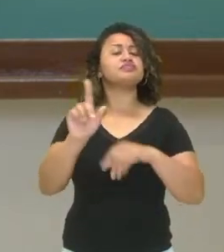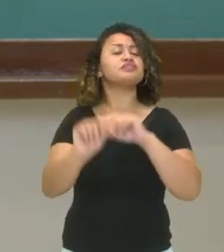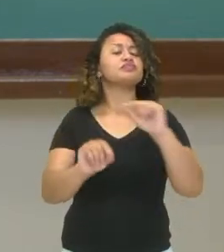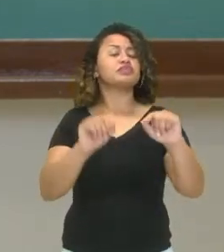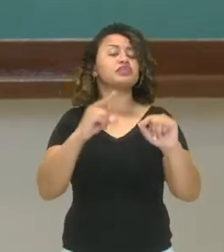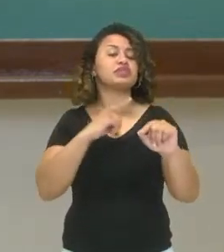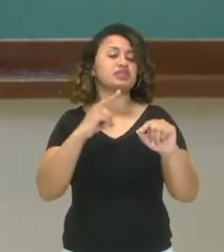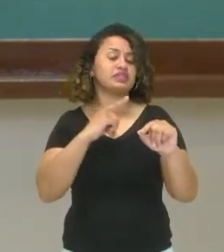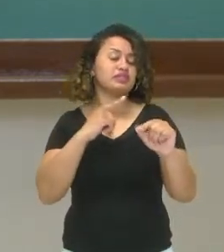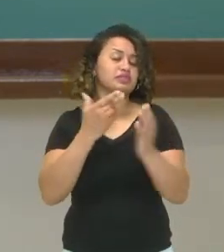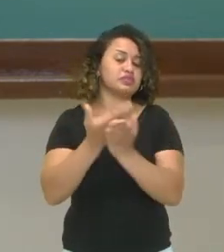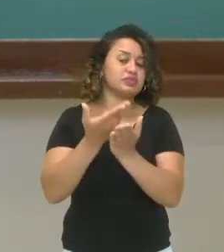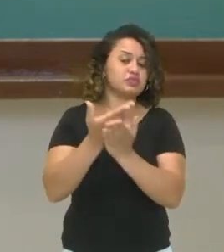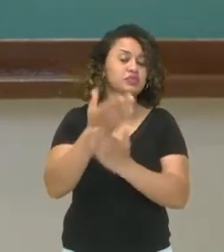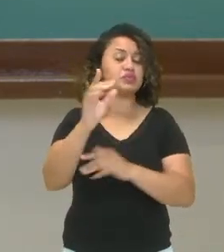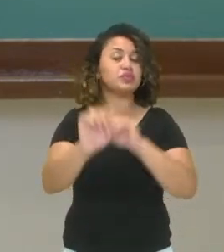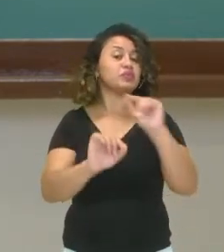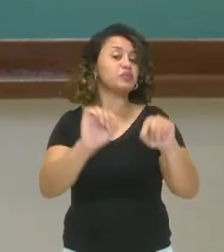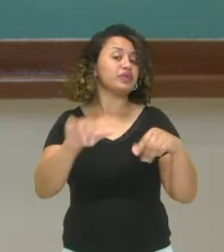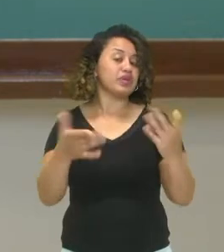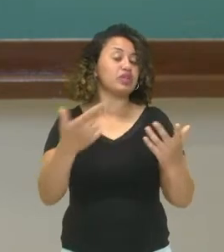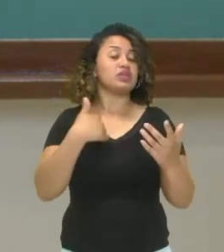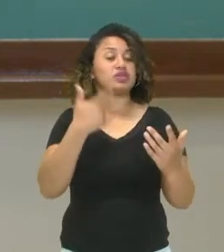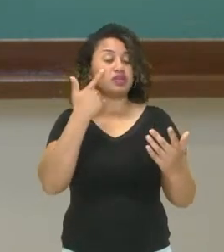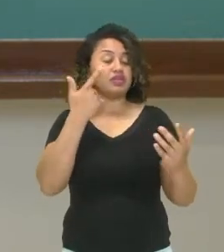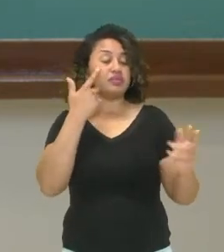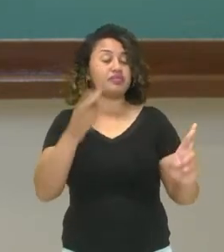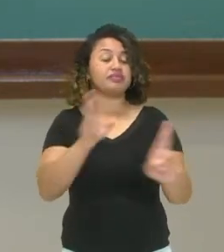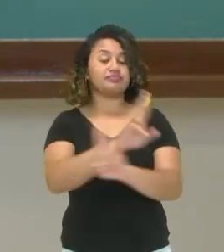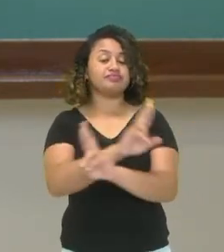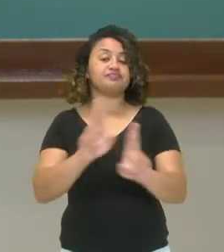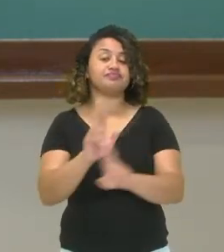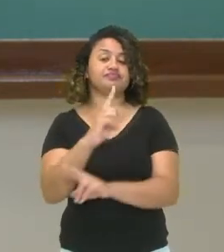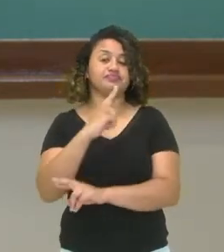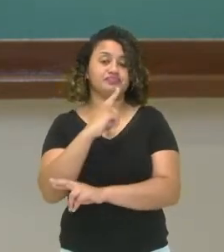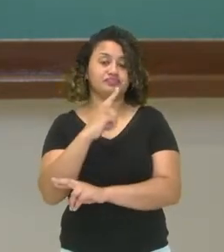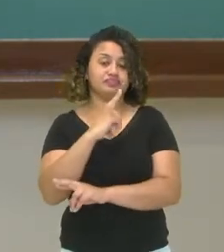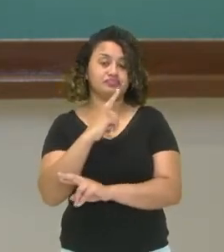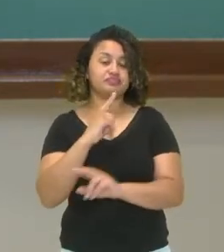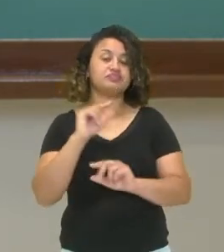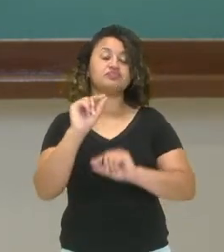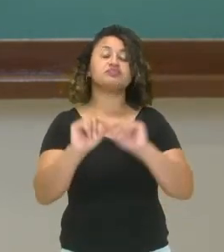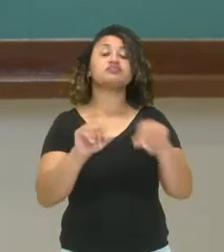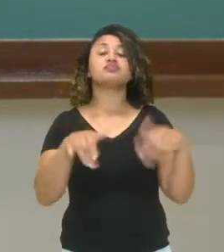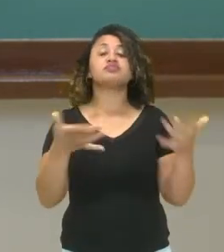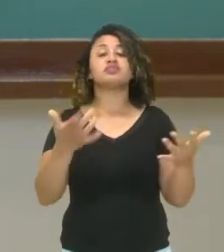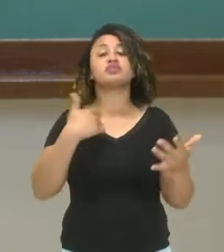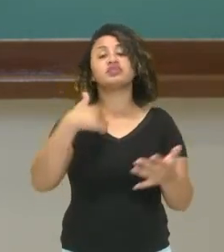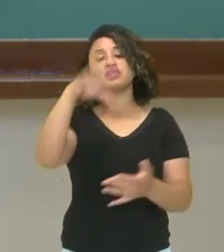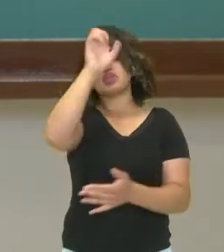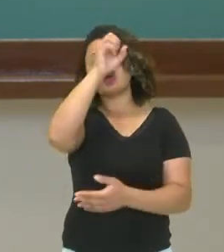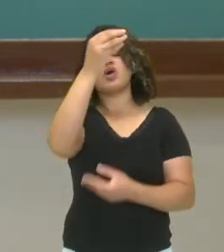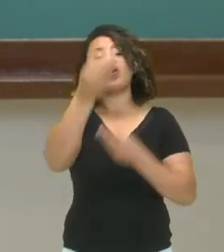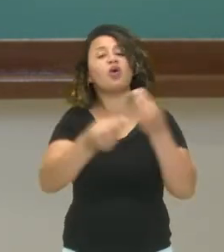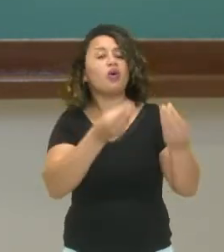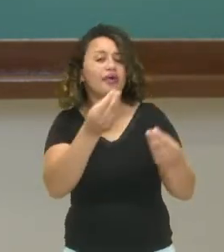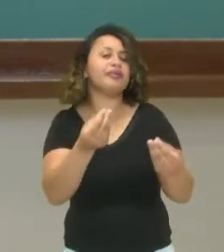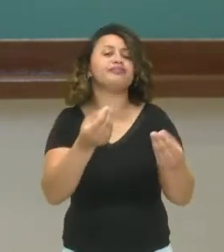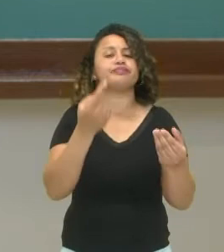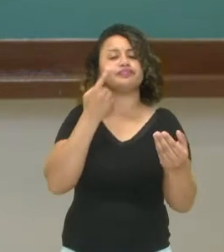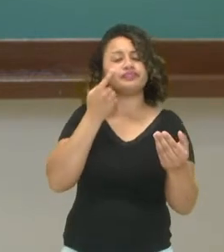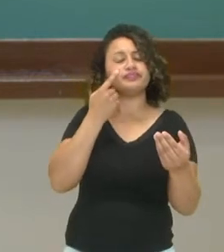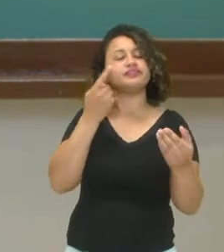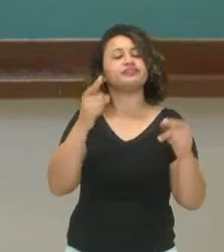gente está estudando? Vocês já vão ver a relação de uma com a outra. Então, a gente vai primeiro aprender como determinar e também ver